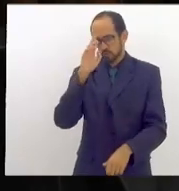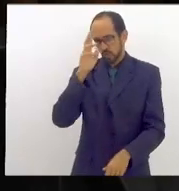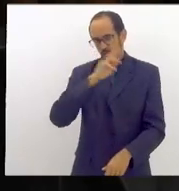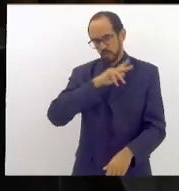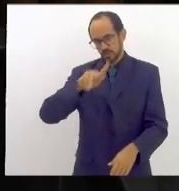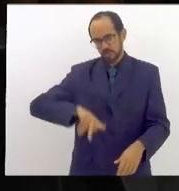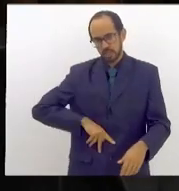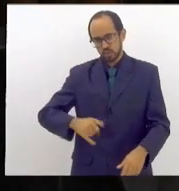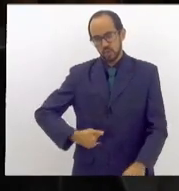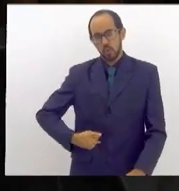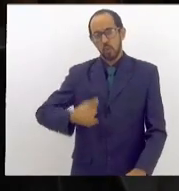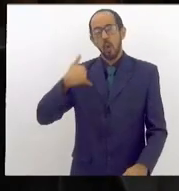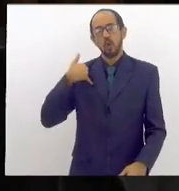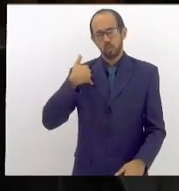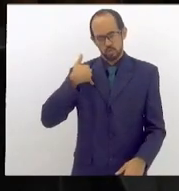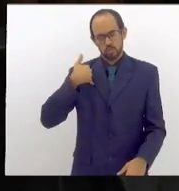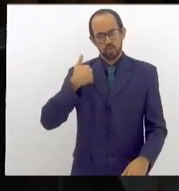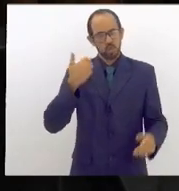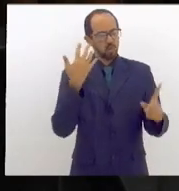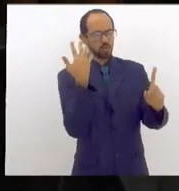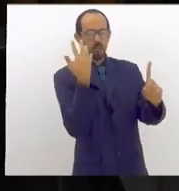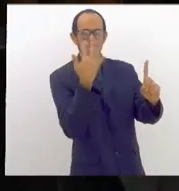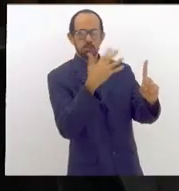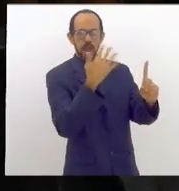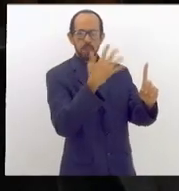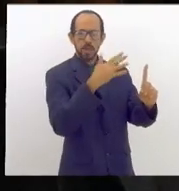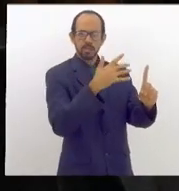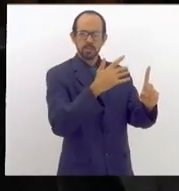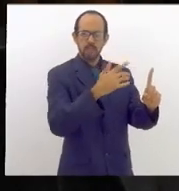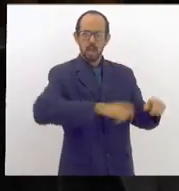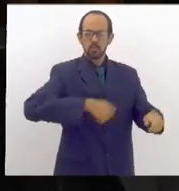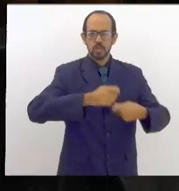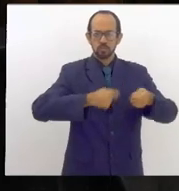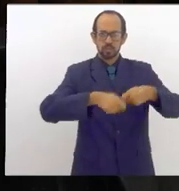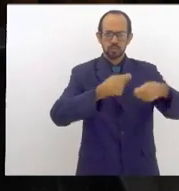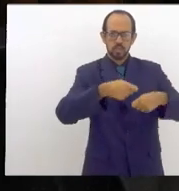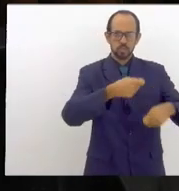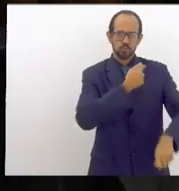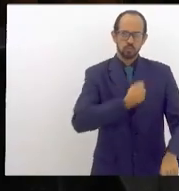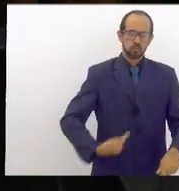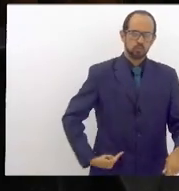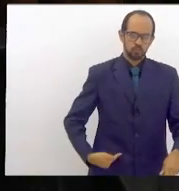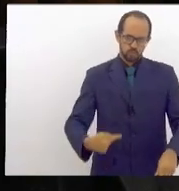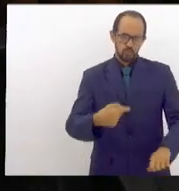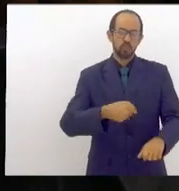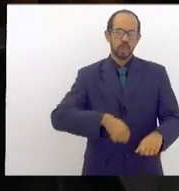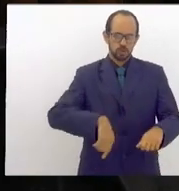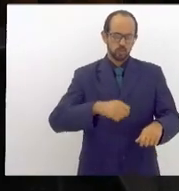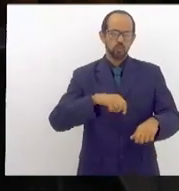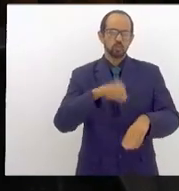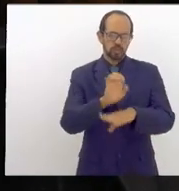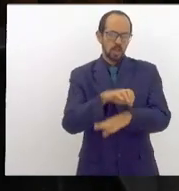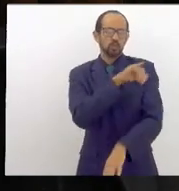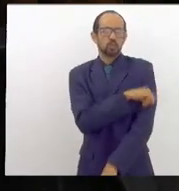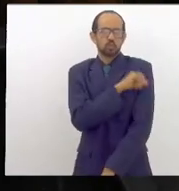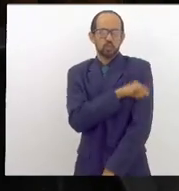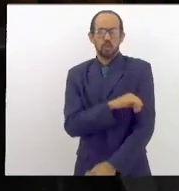Com Muito Louvor ao gestores do Governo do Estado do Rio de Janeiro orçamento será aprovado assim como